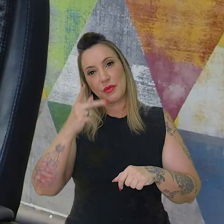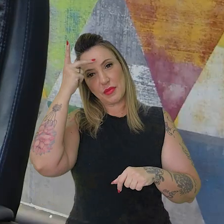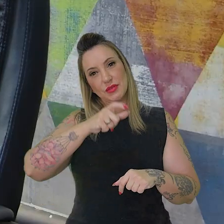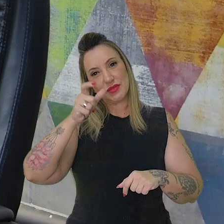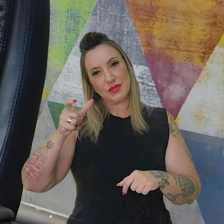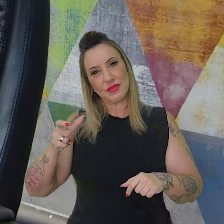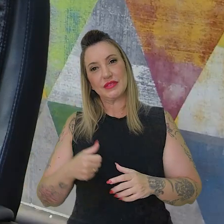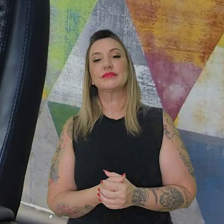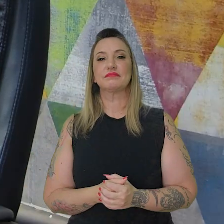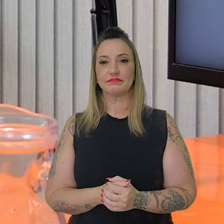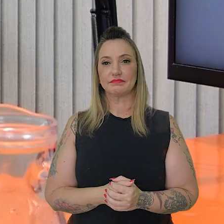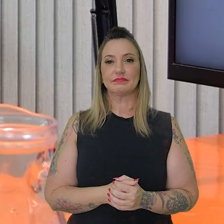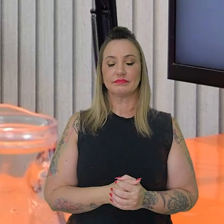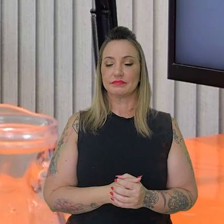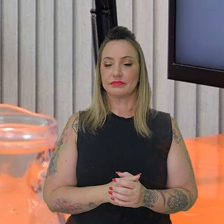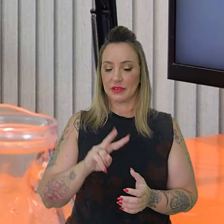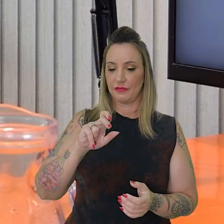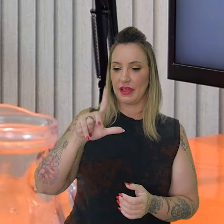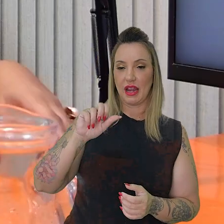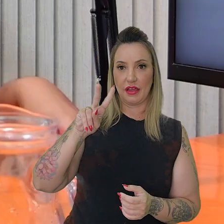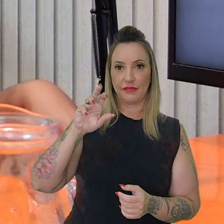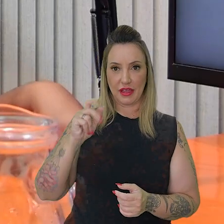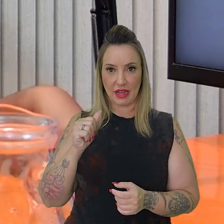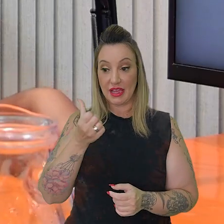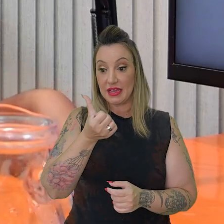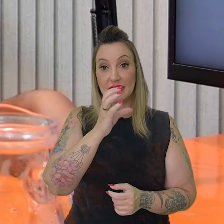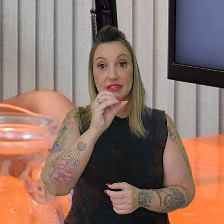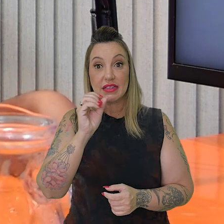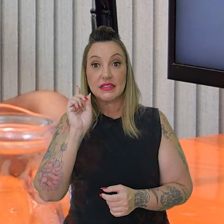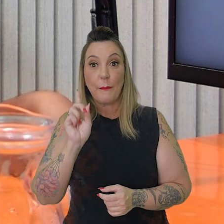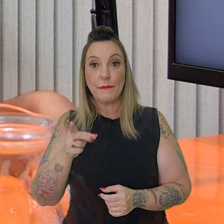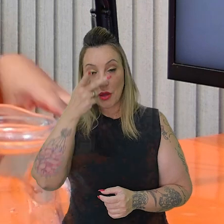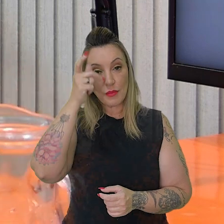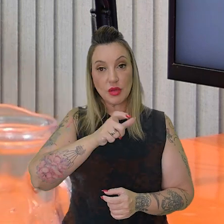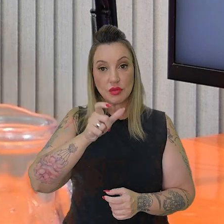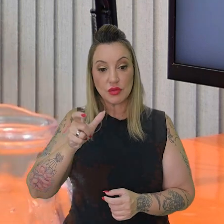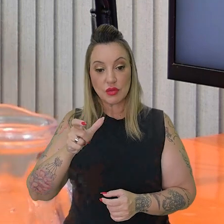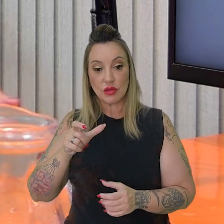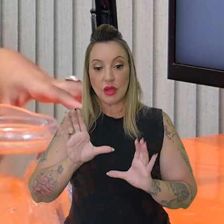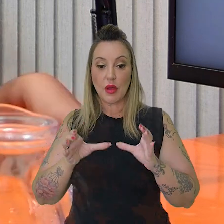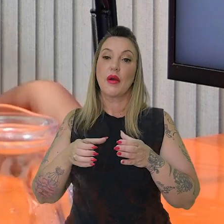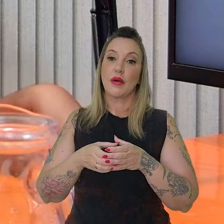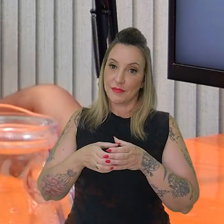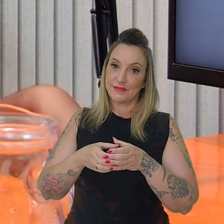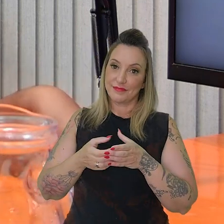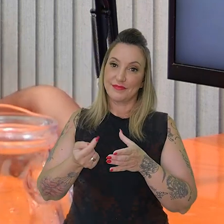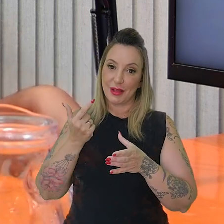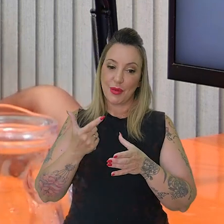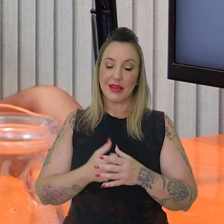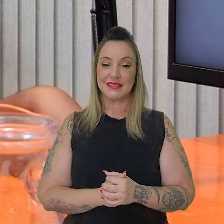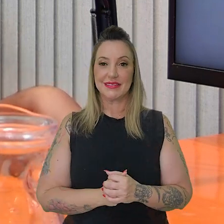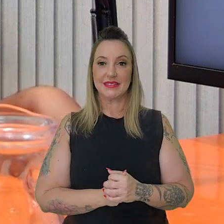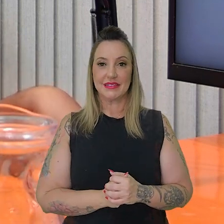cidade é uma cidade Vila Velha minha cidade tem 600.000 habitantes ah e o bairro ali tem Du o